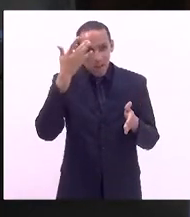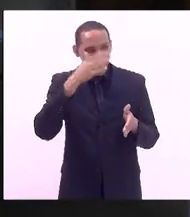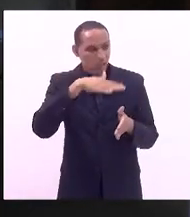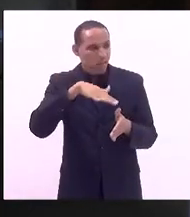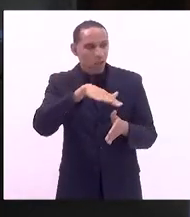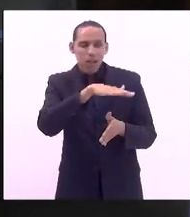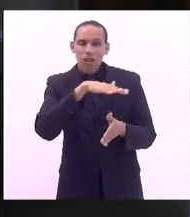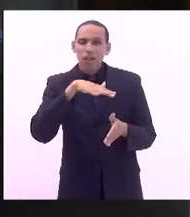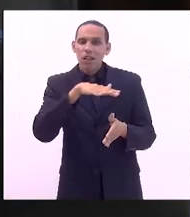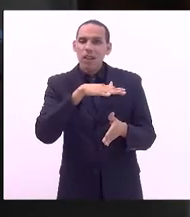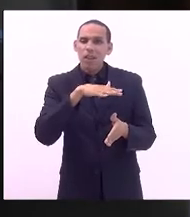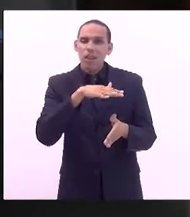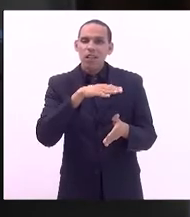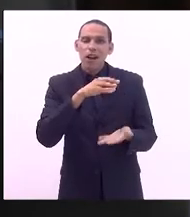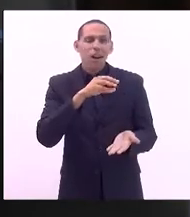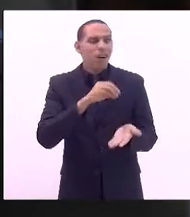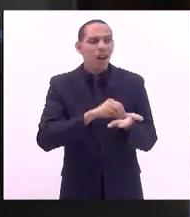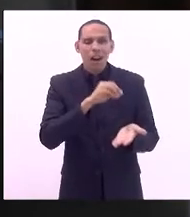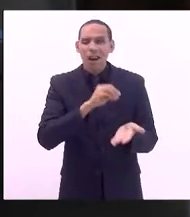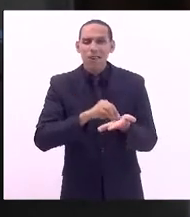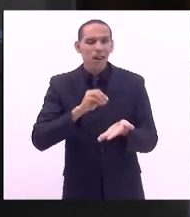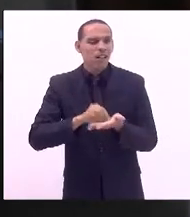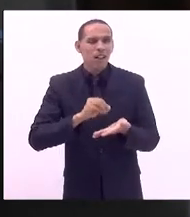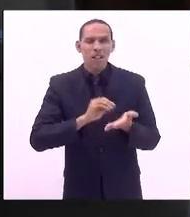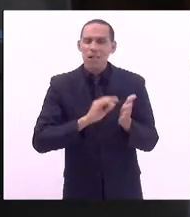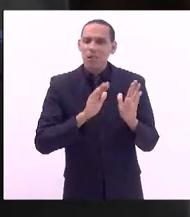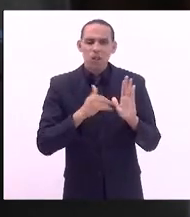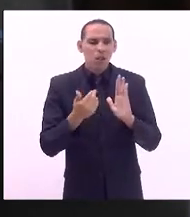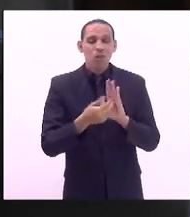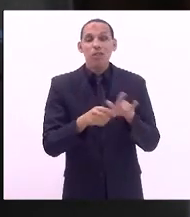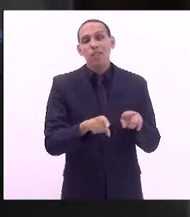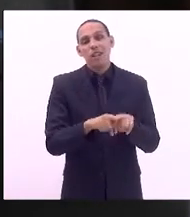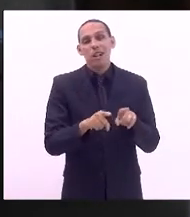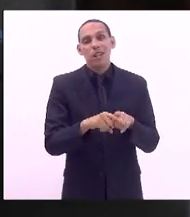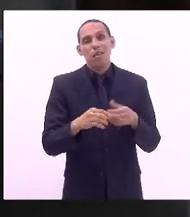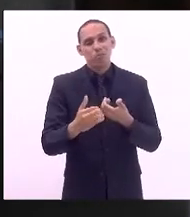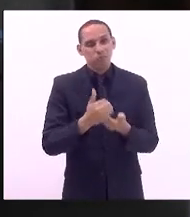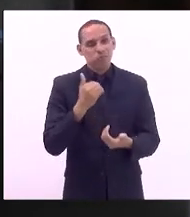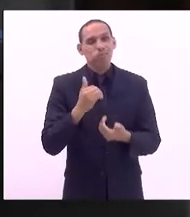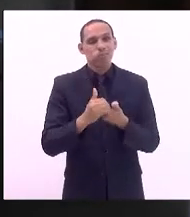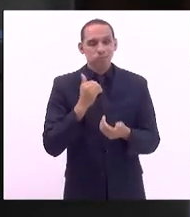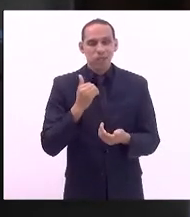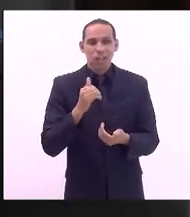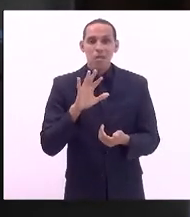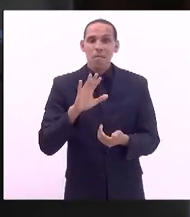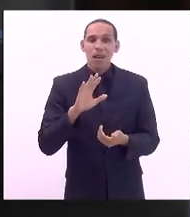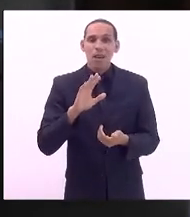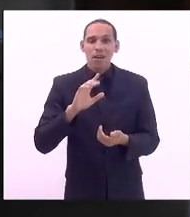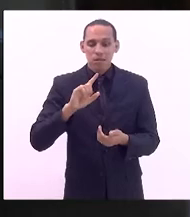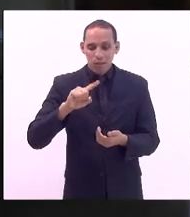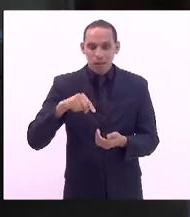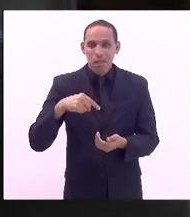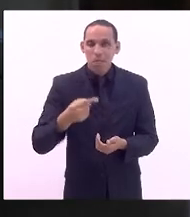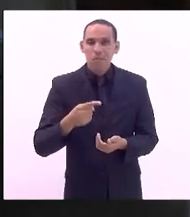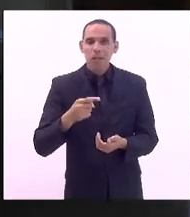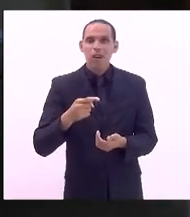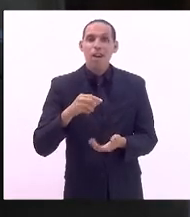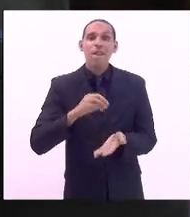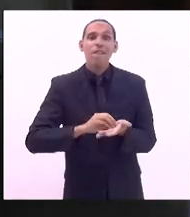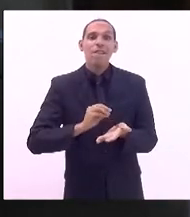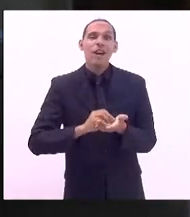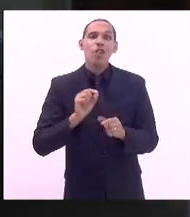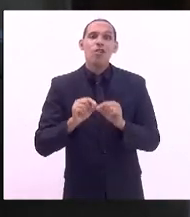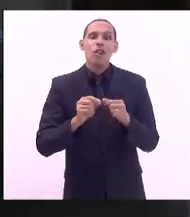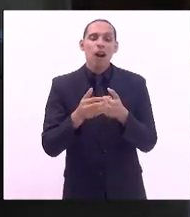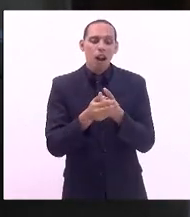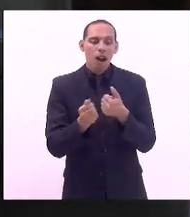estavam ali com falta de tudo por falta inclusive de orientação mas no segundo momento a gente teve uma escassez de